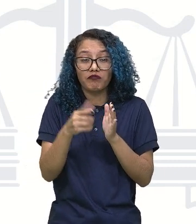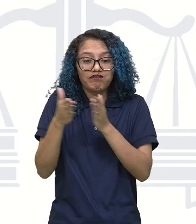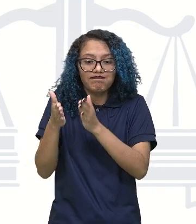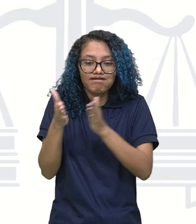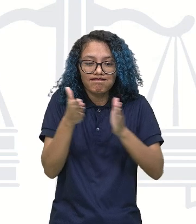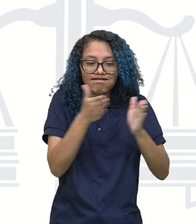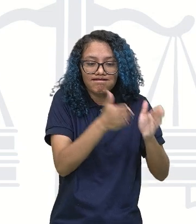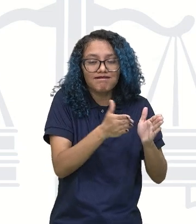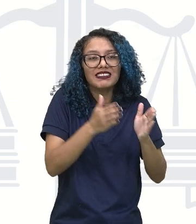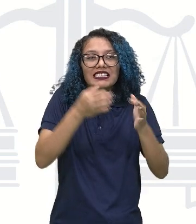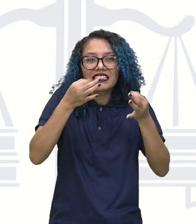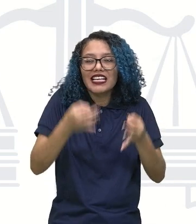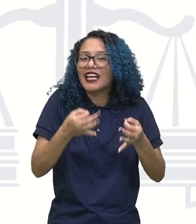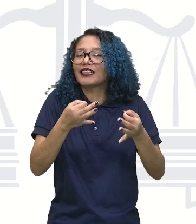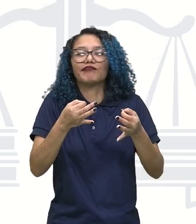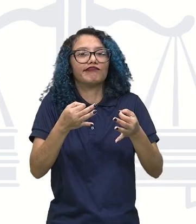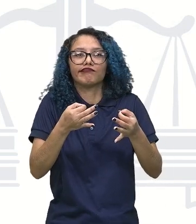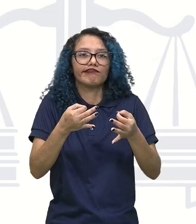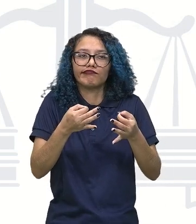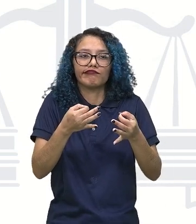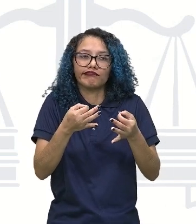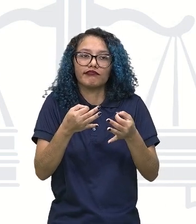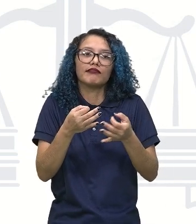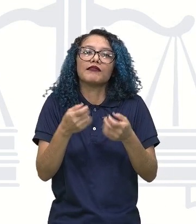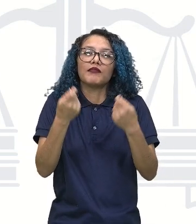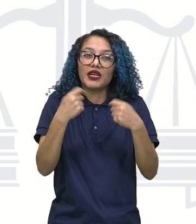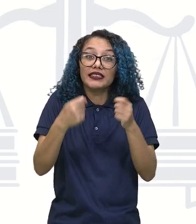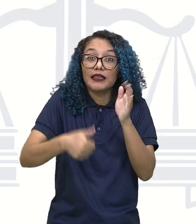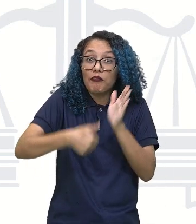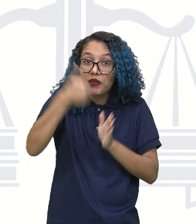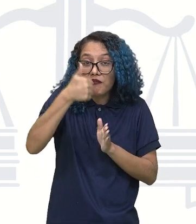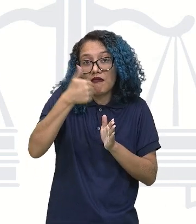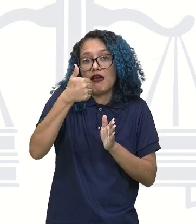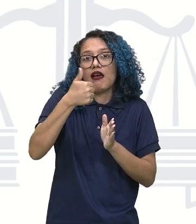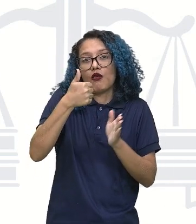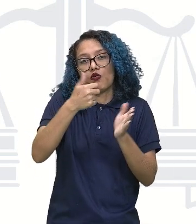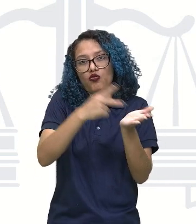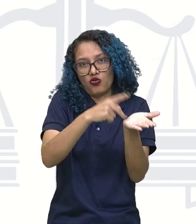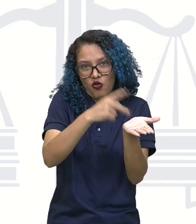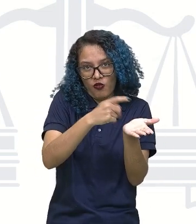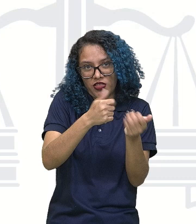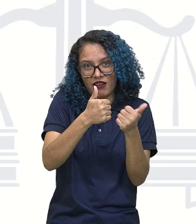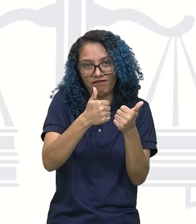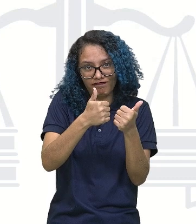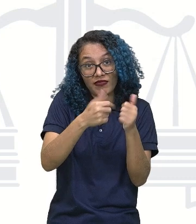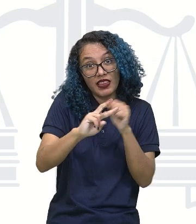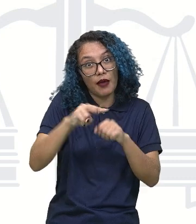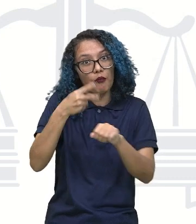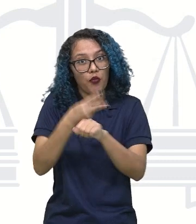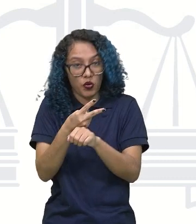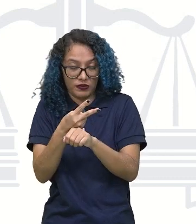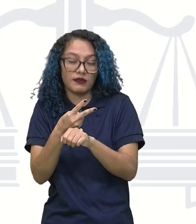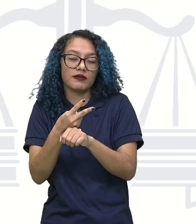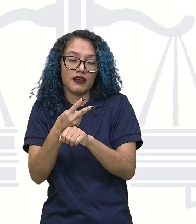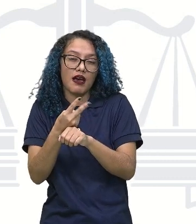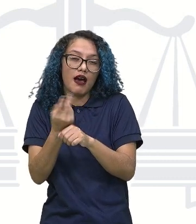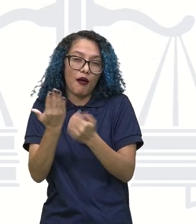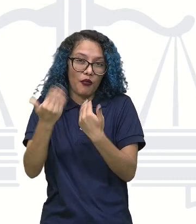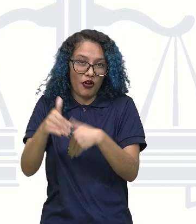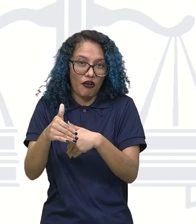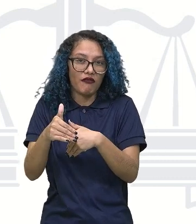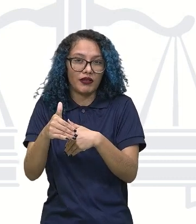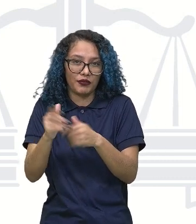certo, eu não excluí a nota primeiro para poder excluir a avaliação. Okay? Bem lembrado, professor. Então, tem esse ponto de atenção,